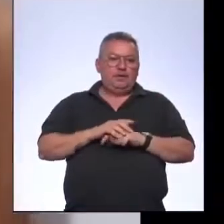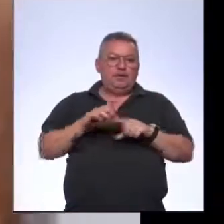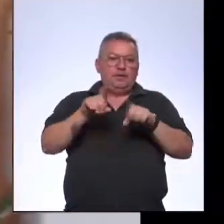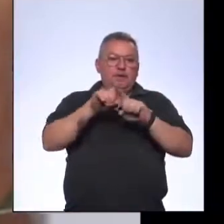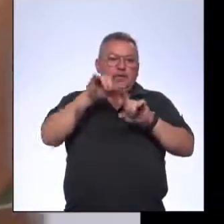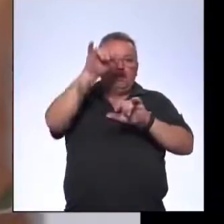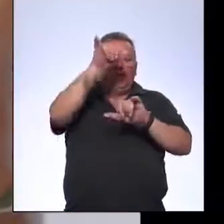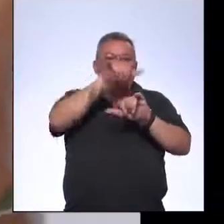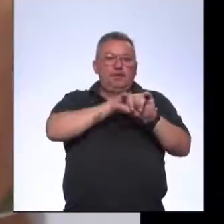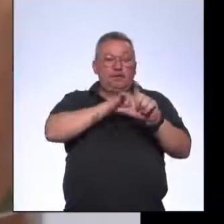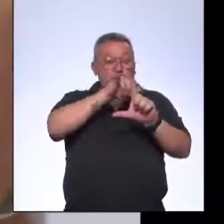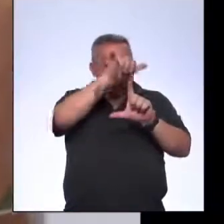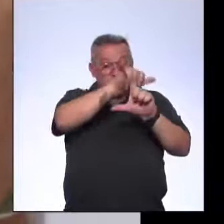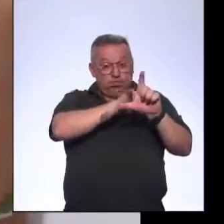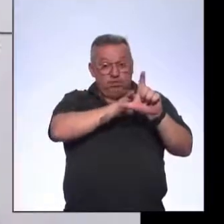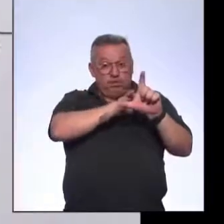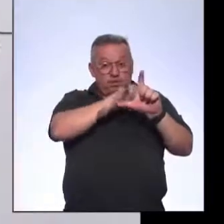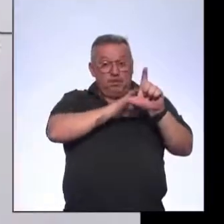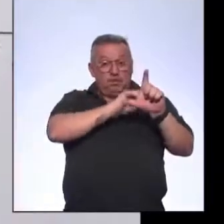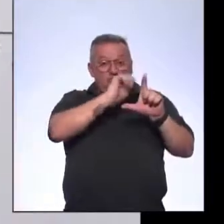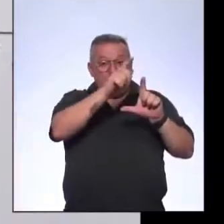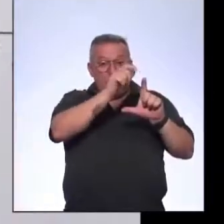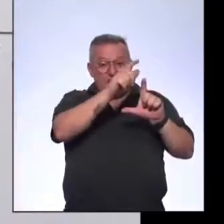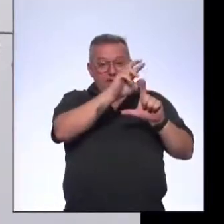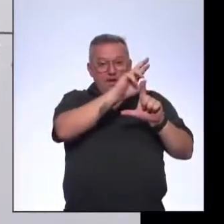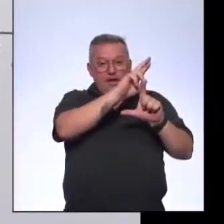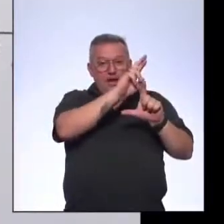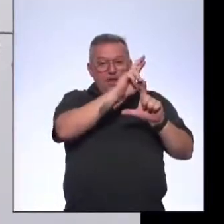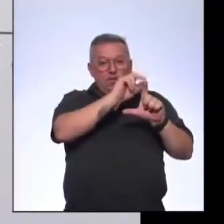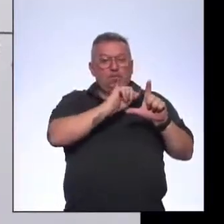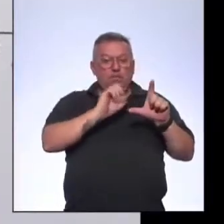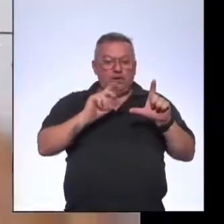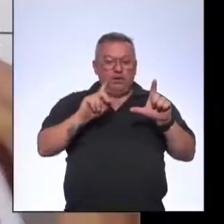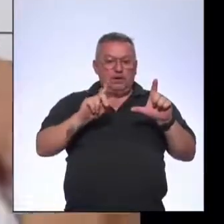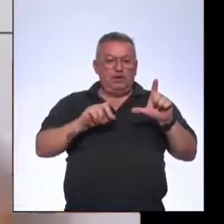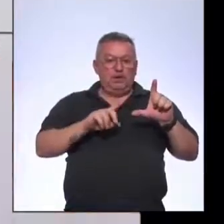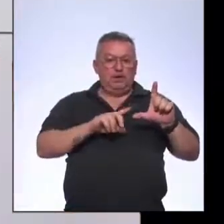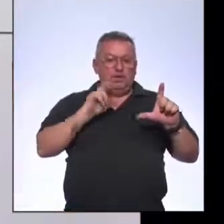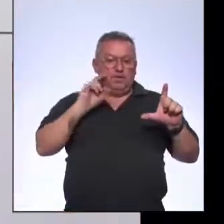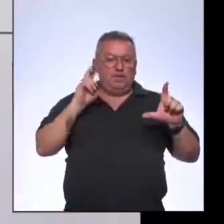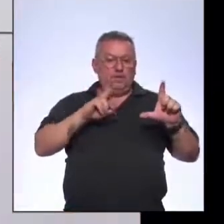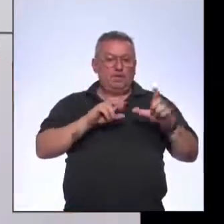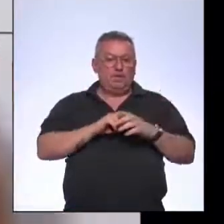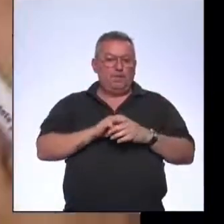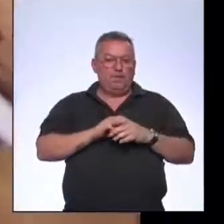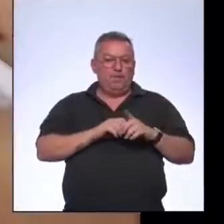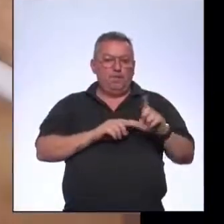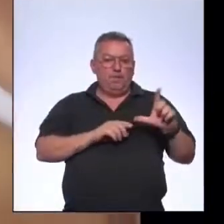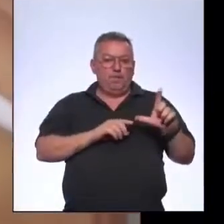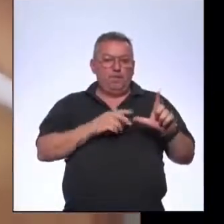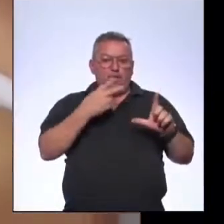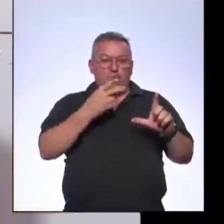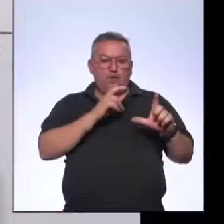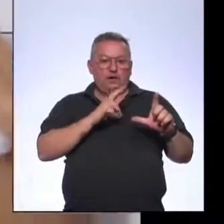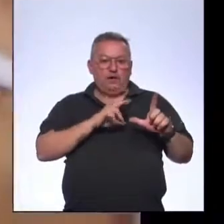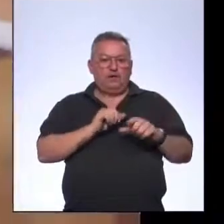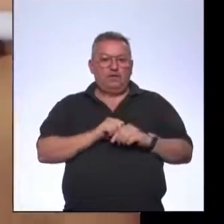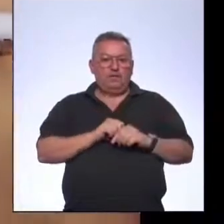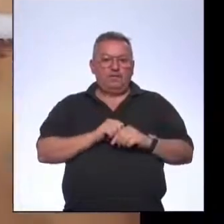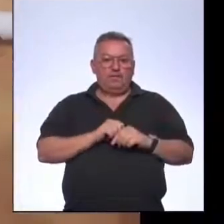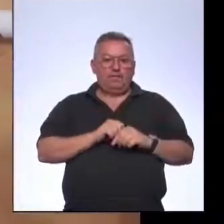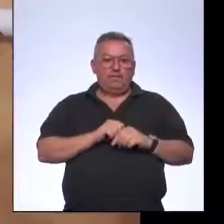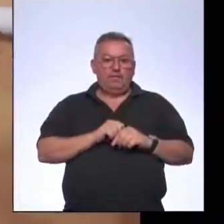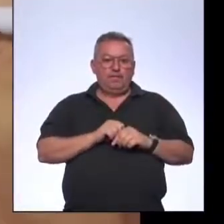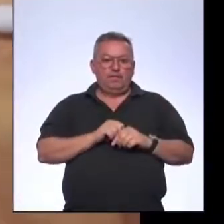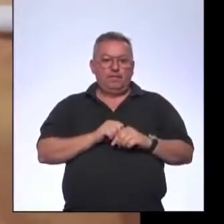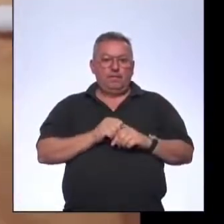vou a social eixo Y como o valor a pagar muito bom então vamos comer é um quilo custar dois então vou fazer